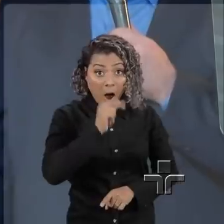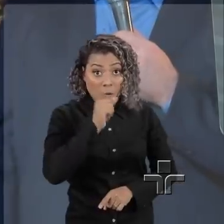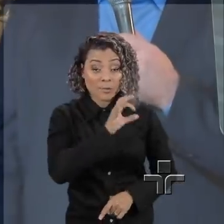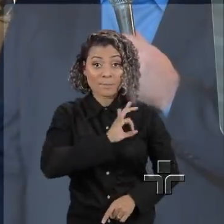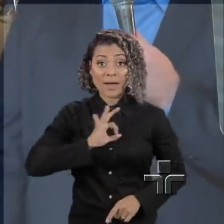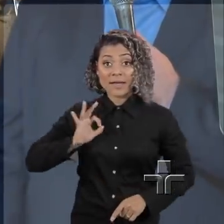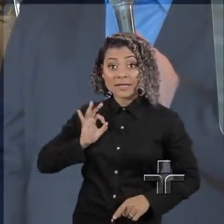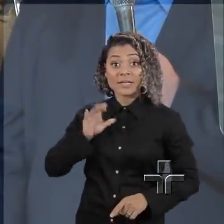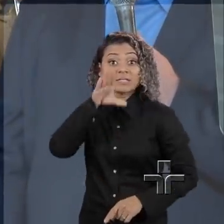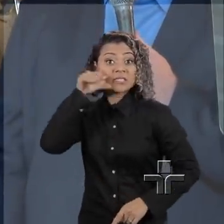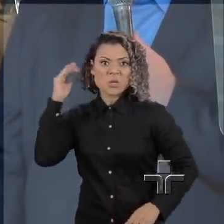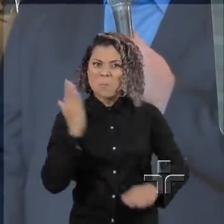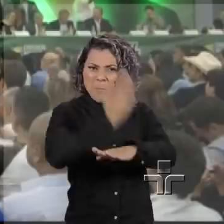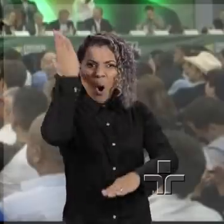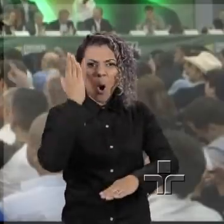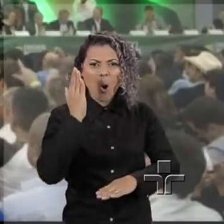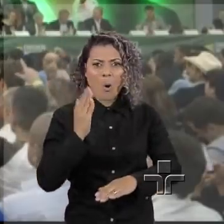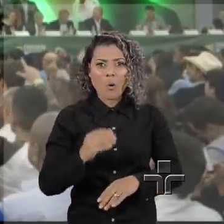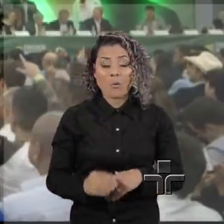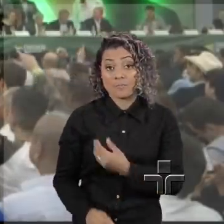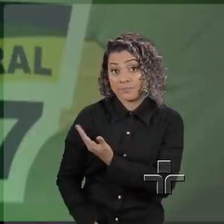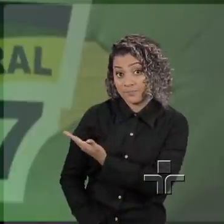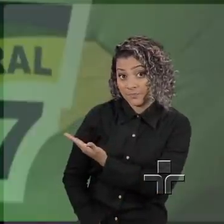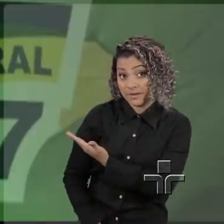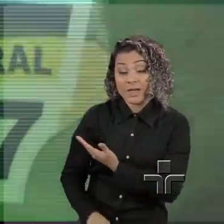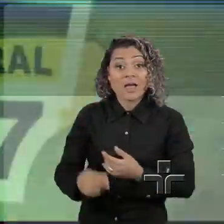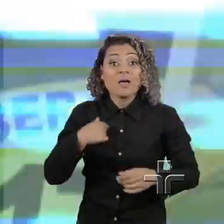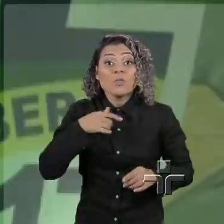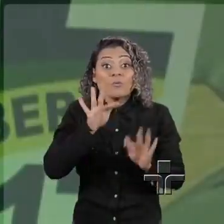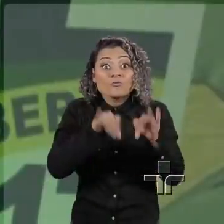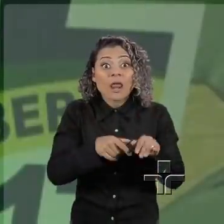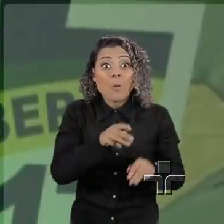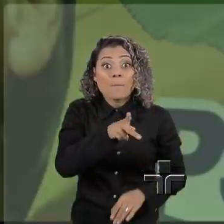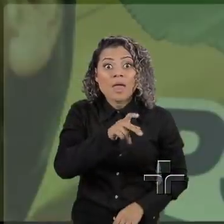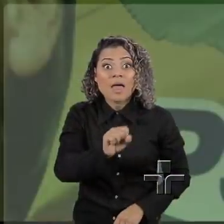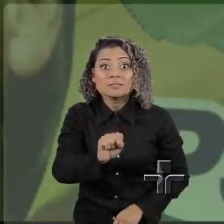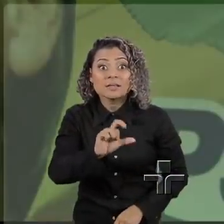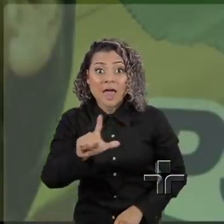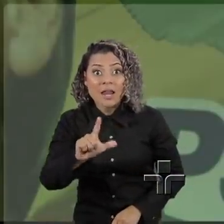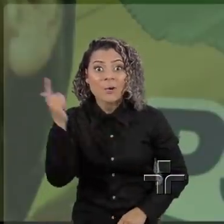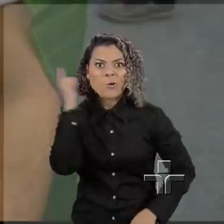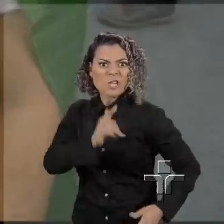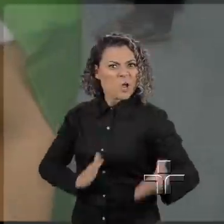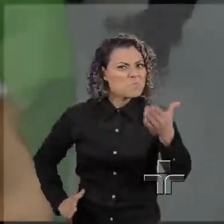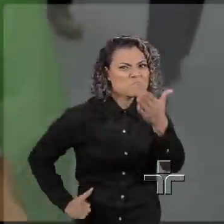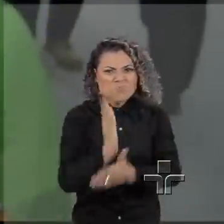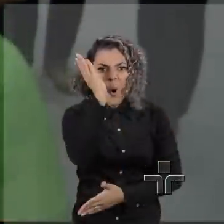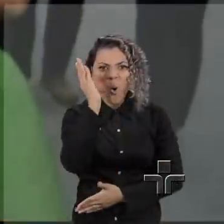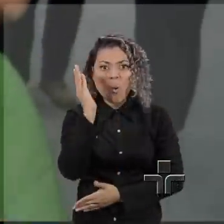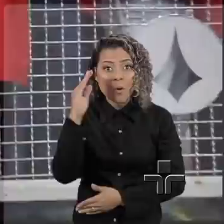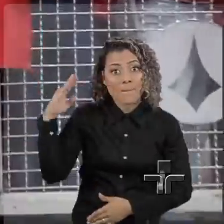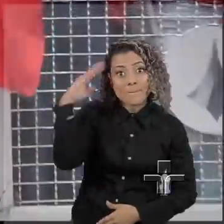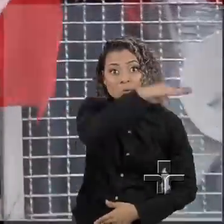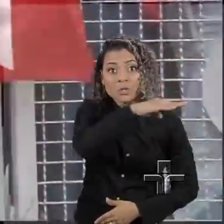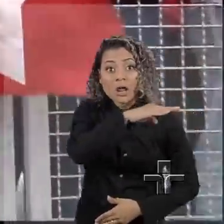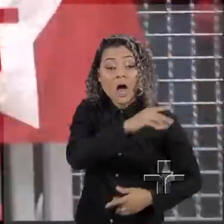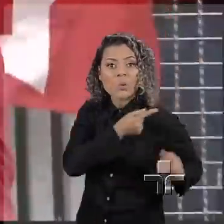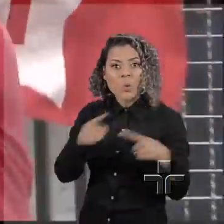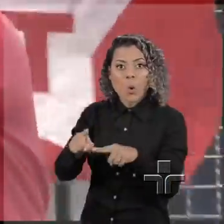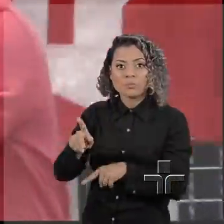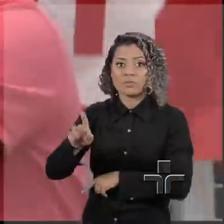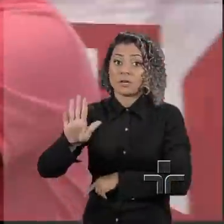e atropela Ciro Gomes. Na reta final, o PSL ganha o protagonismo. O bolsonarismo versus